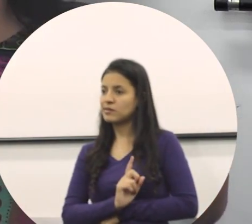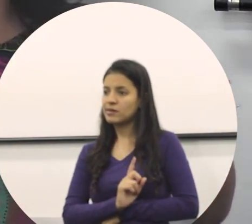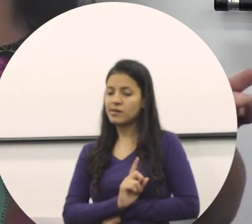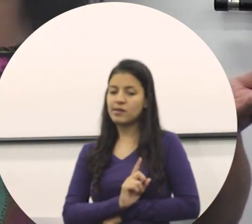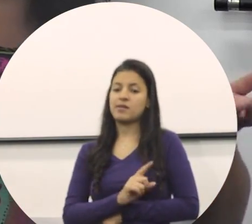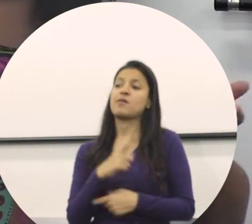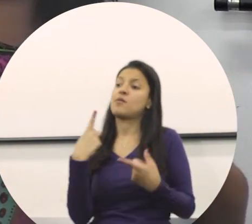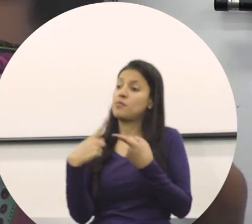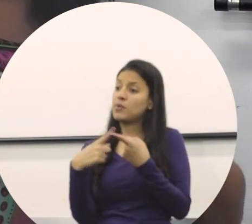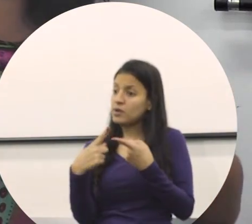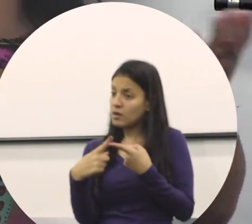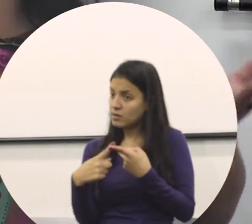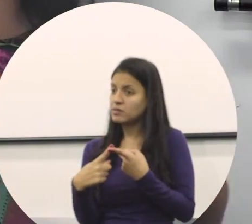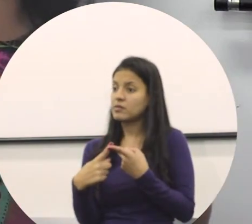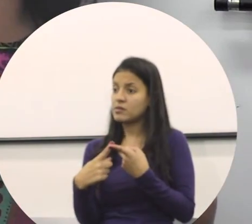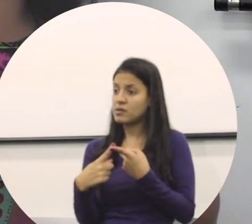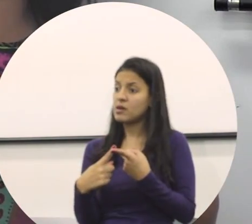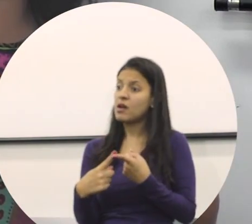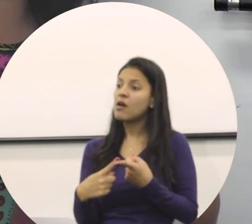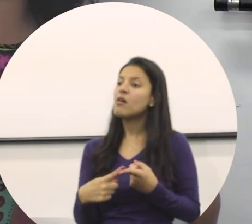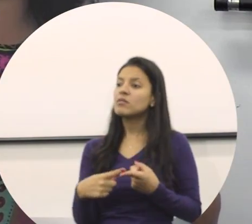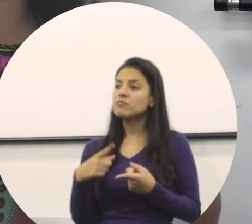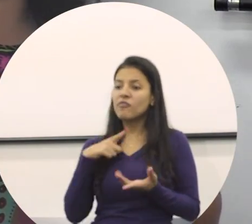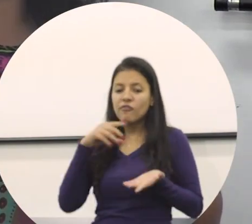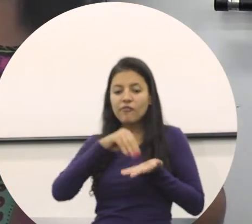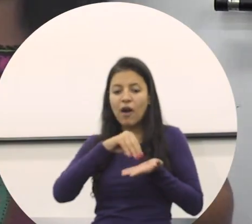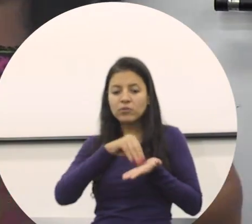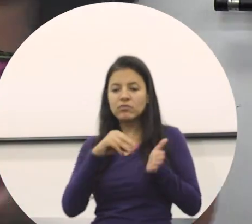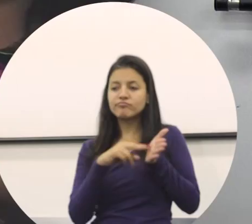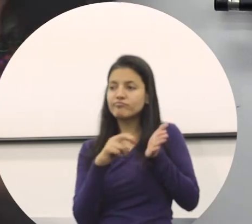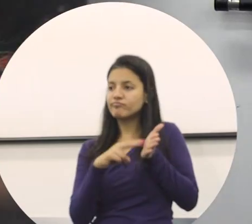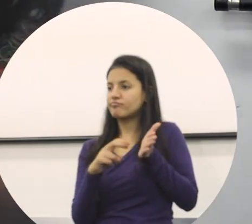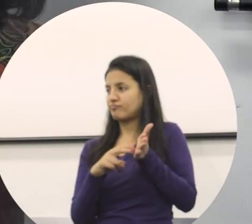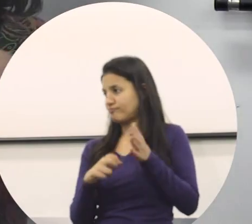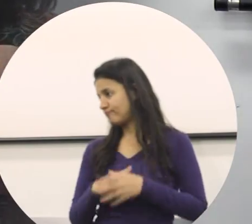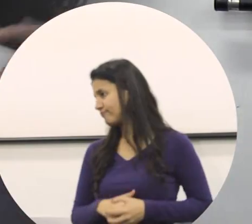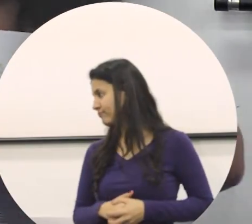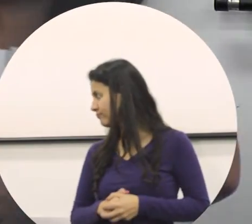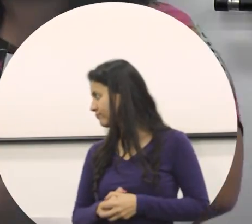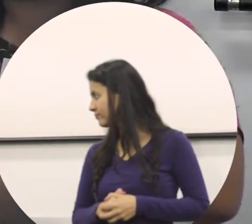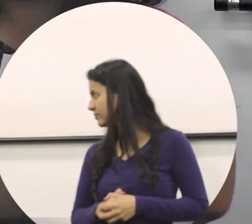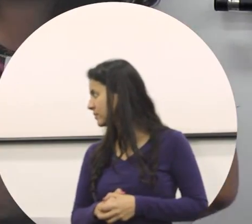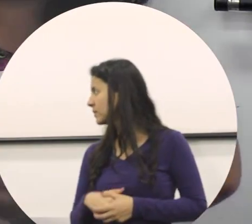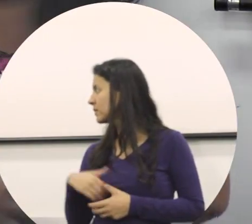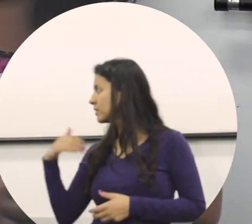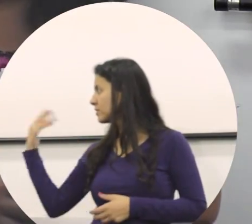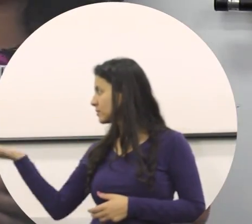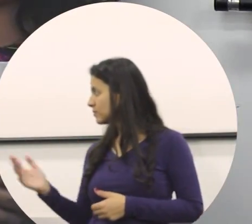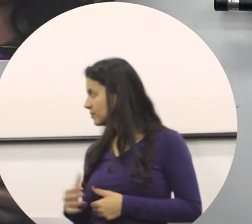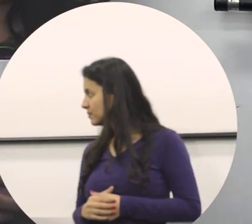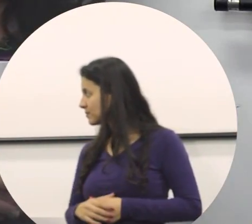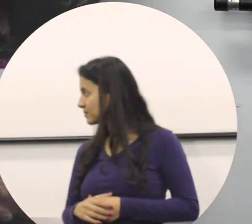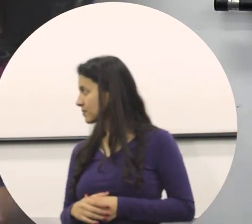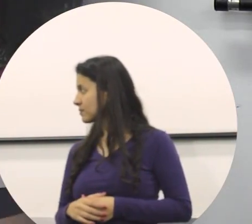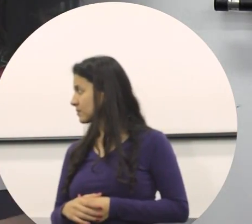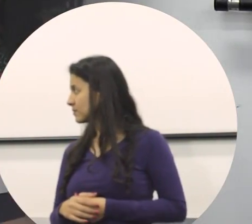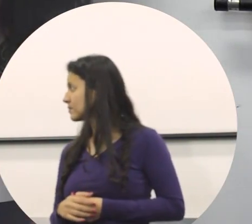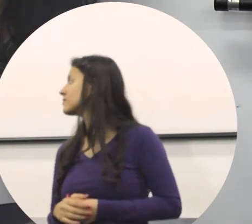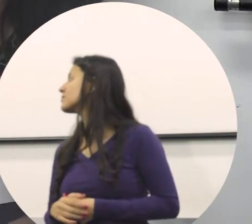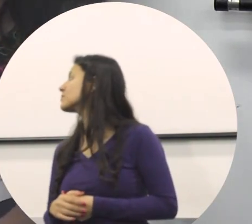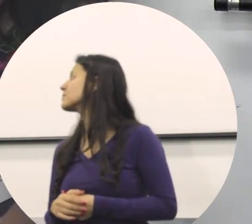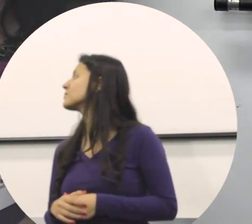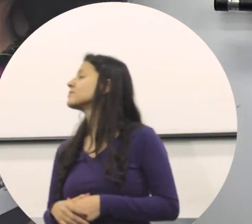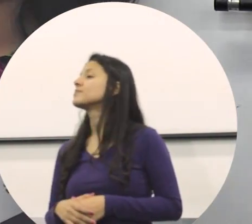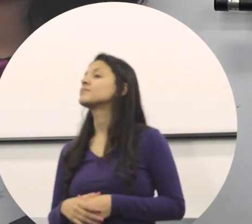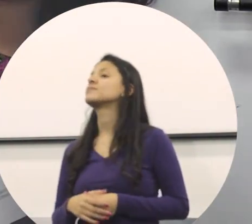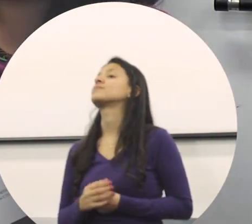Porque falta um repertório. Agora, a Camila. Então, e aí dentro disso, assim,